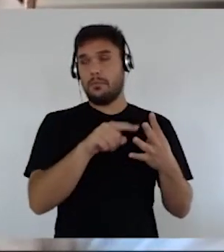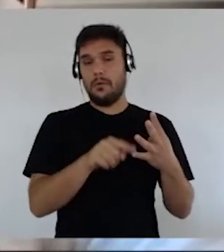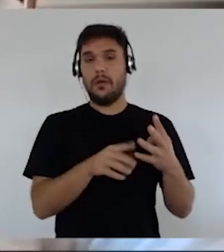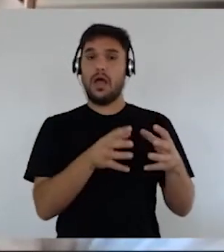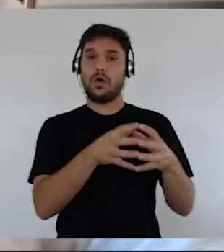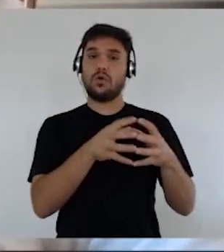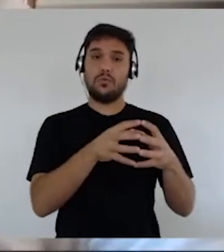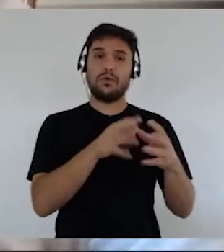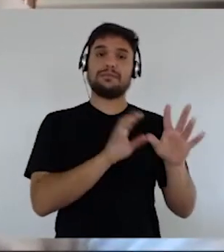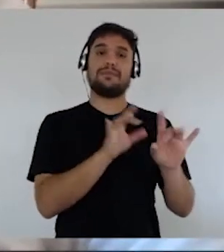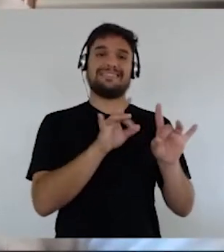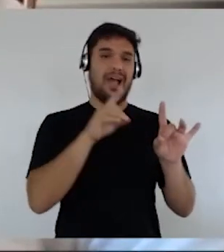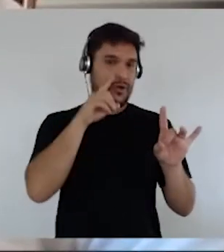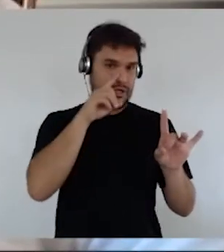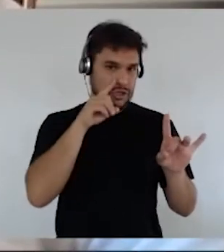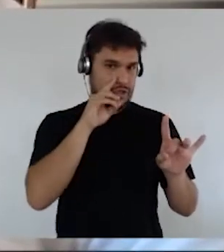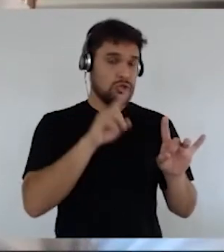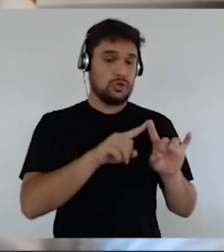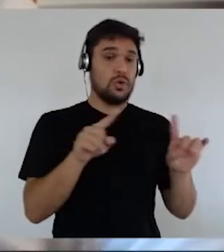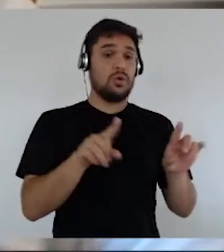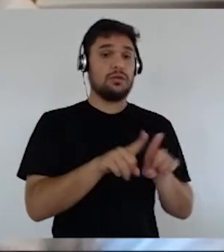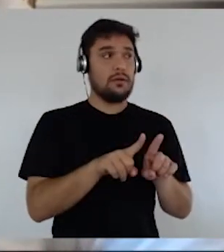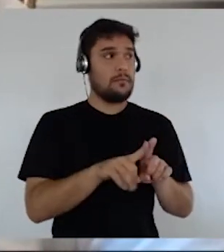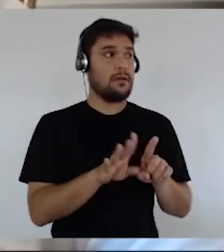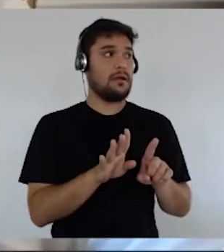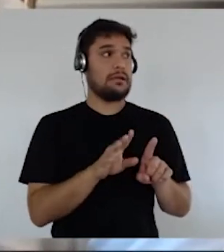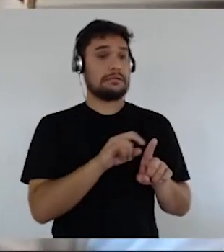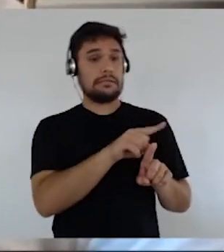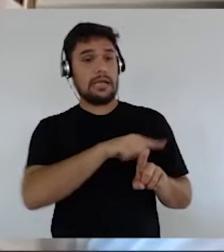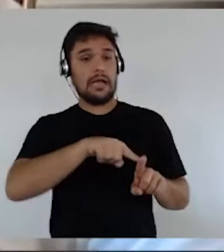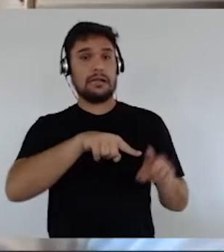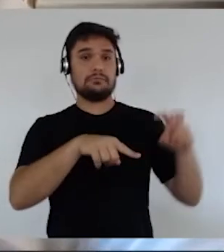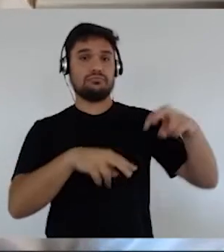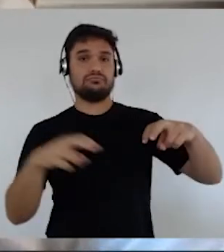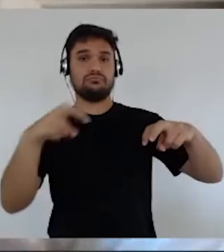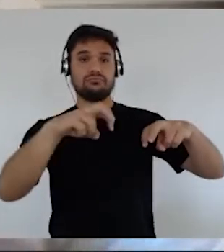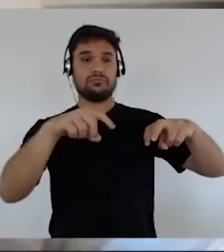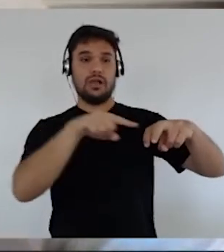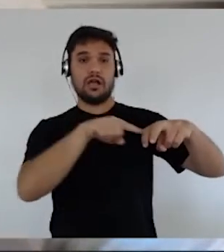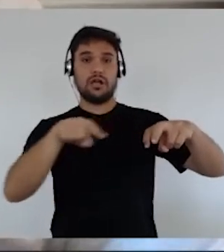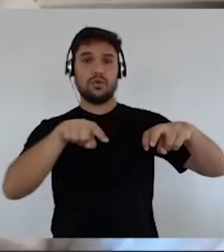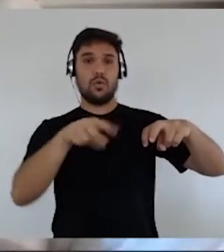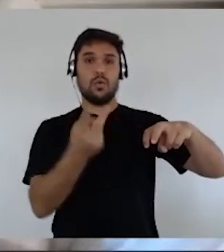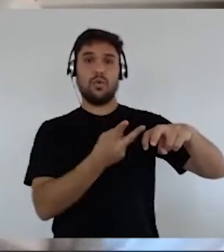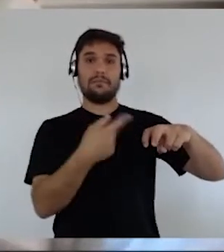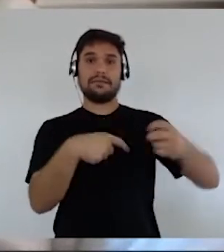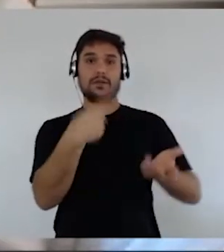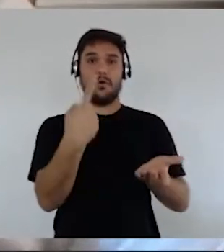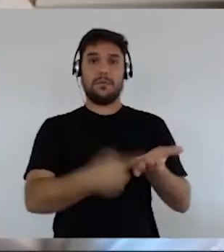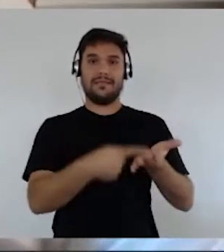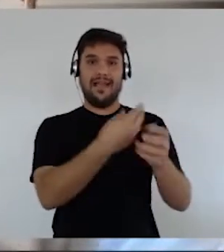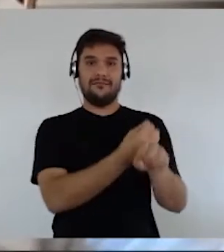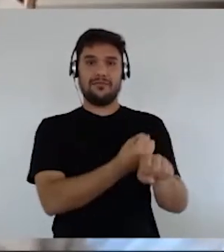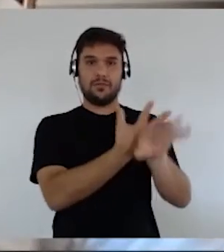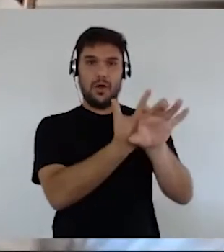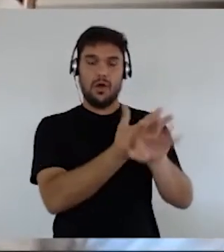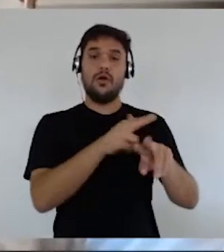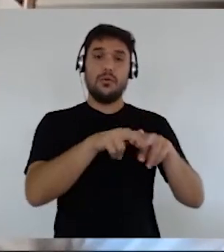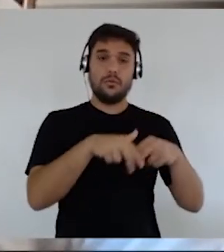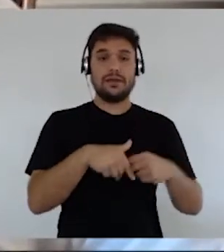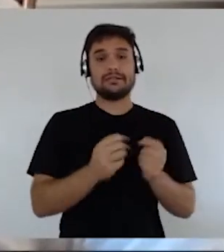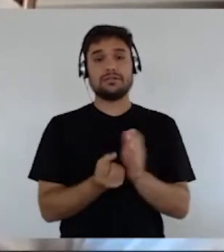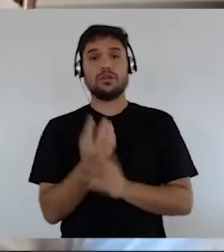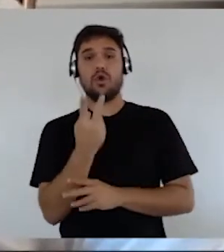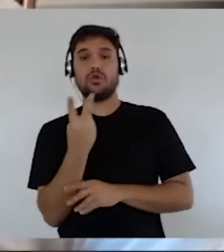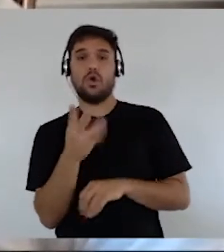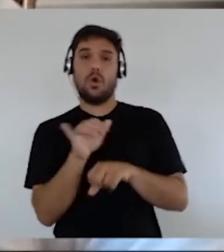no caso também de as partes acordarem que a audiência deva ser virtual. Por isso criaram duas